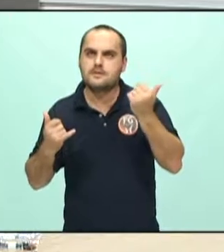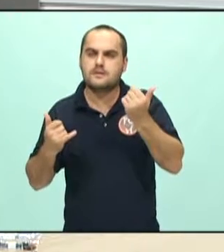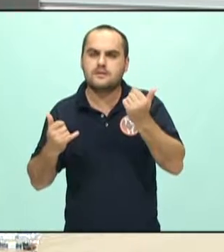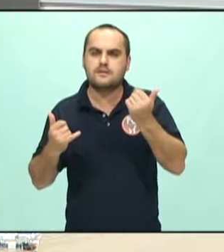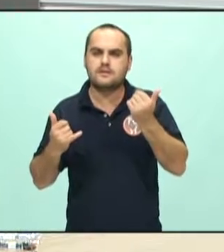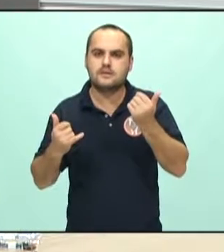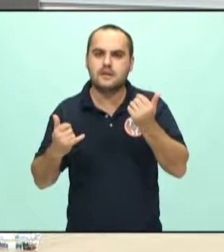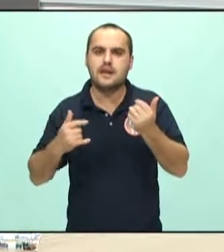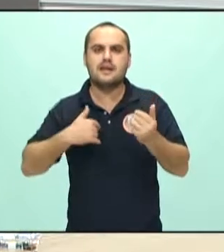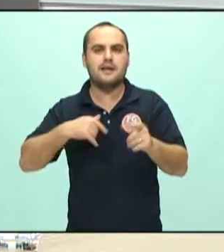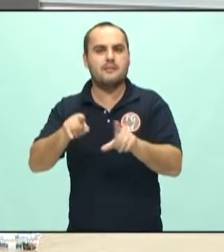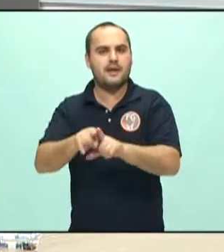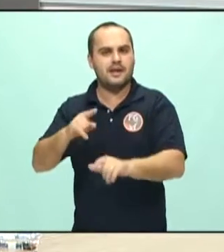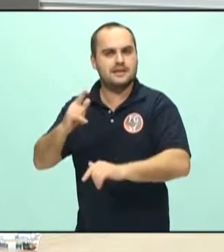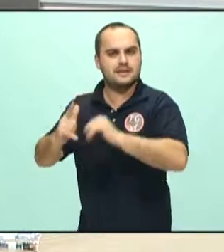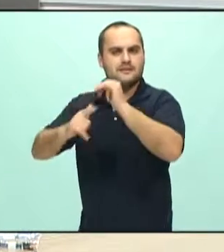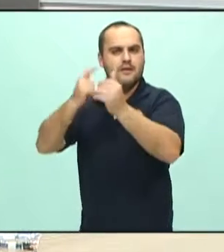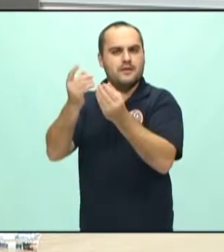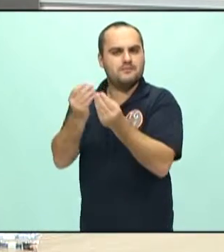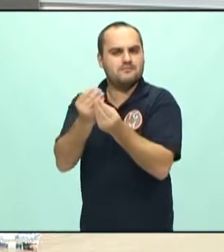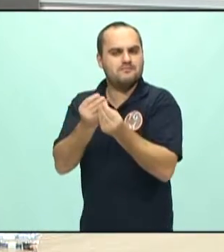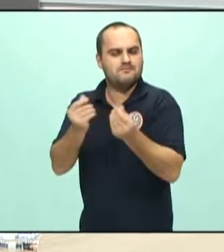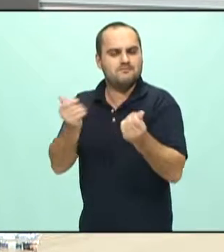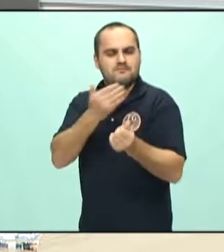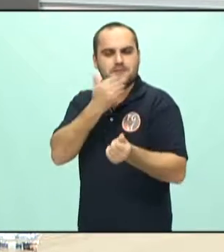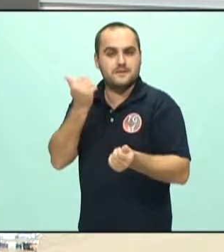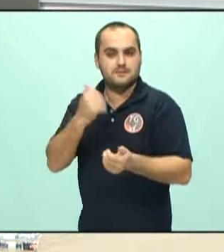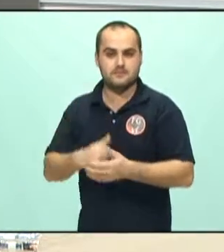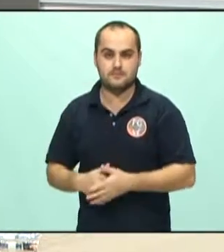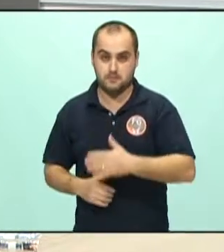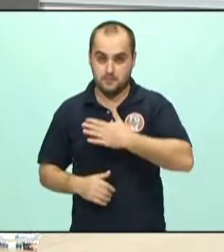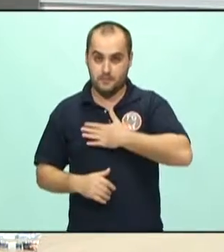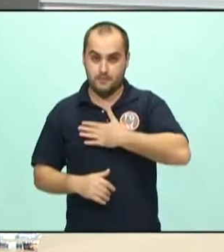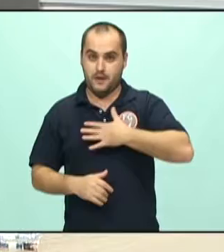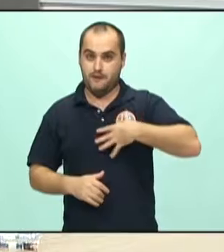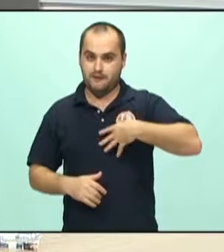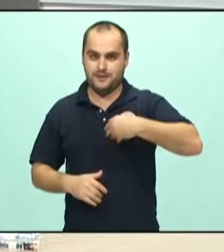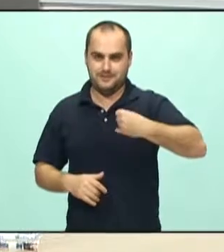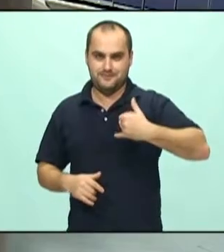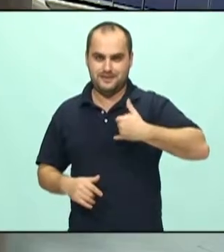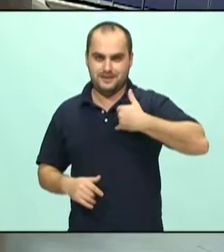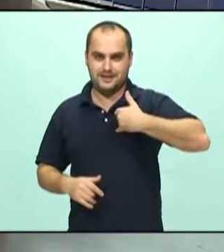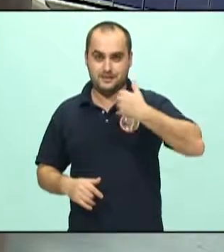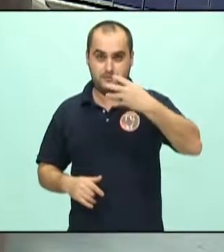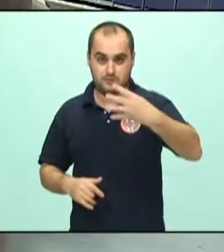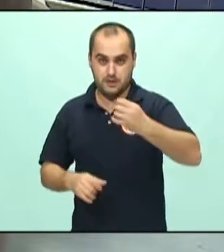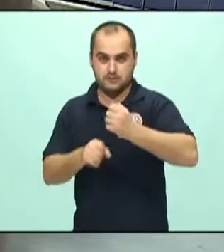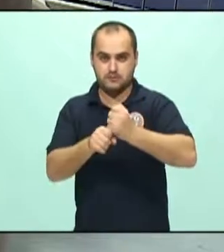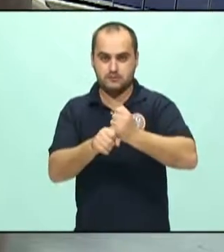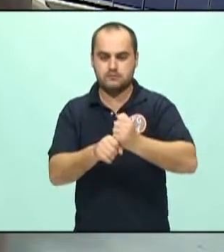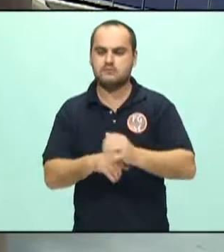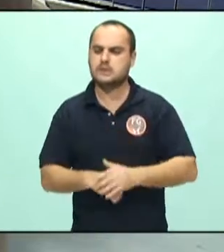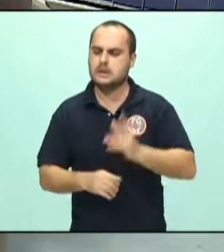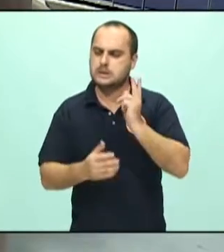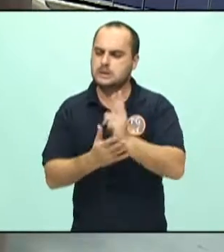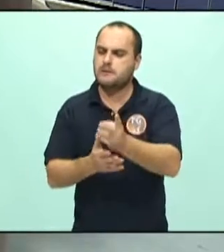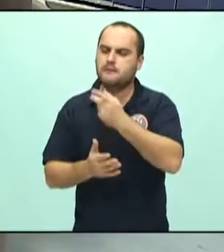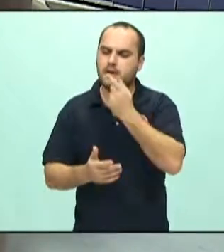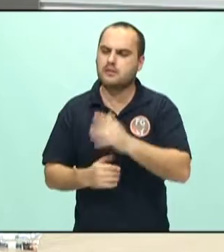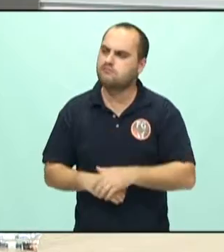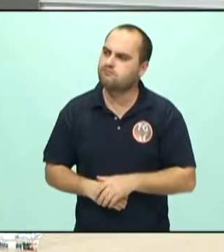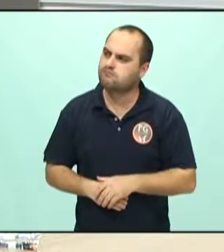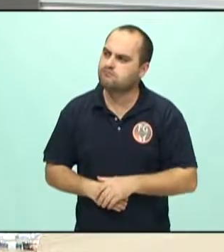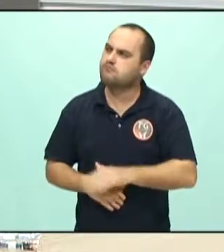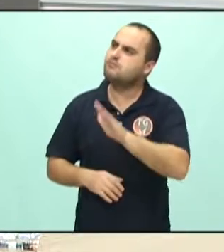uma sensibilidade para estas questões né meu filho de quatro anos ele ele repete isso constantemente mas mamãe olha